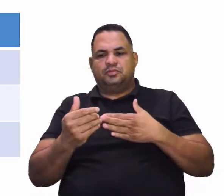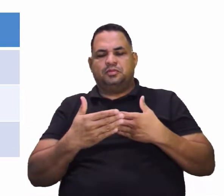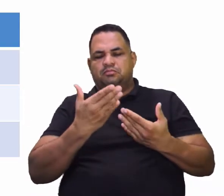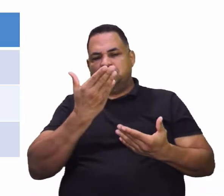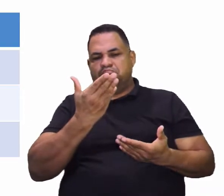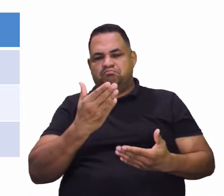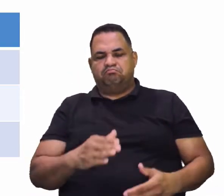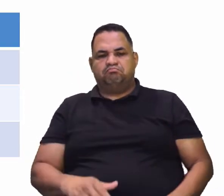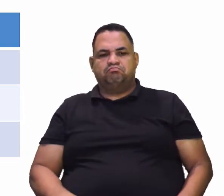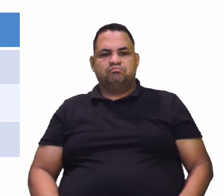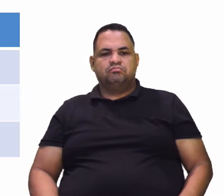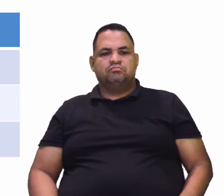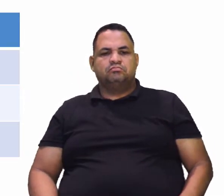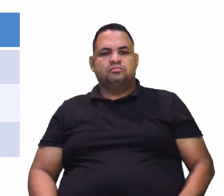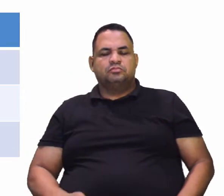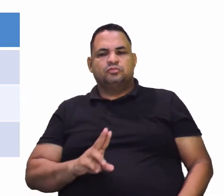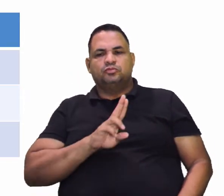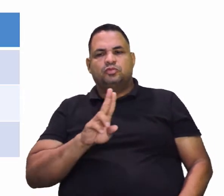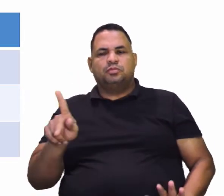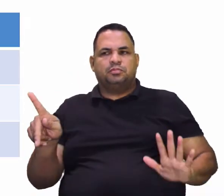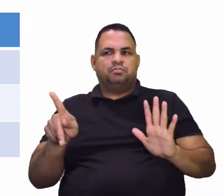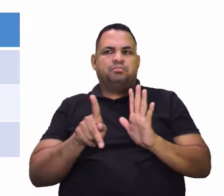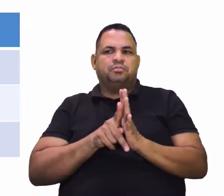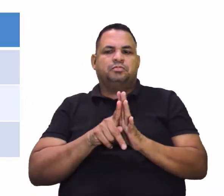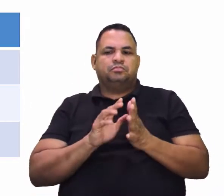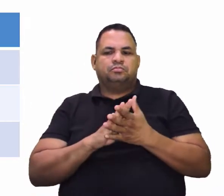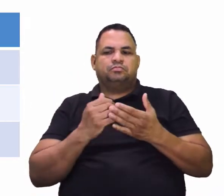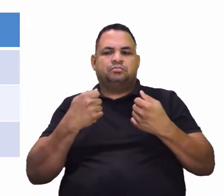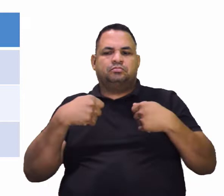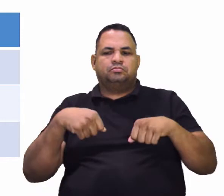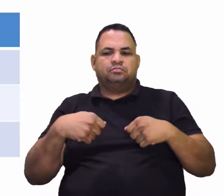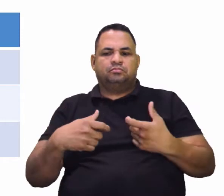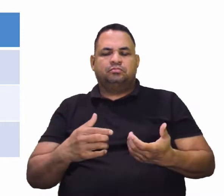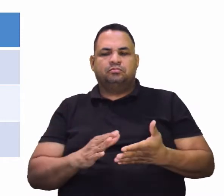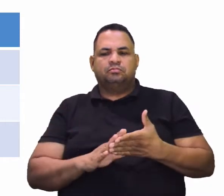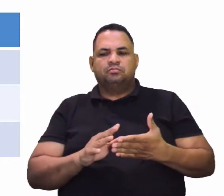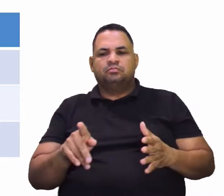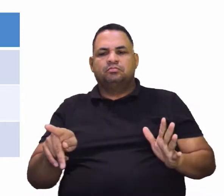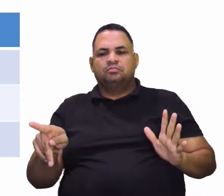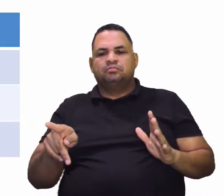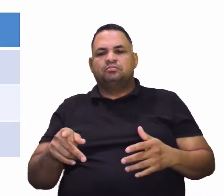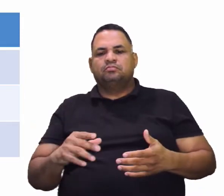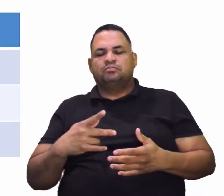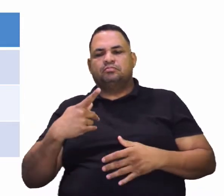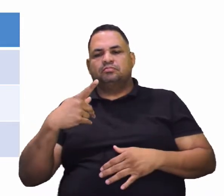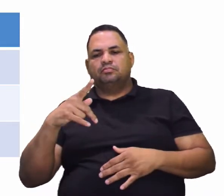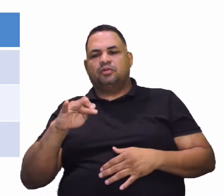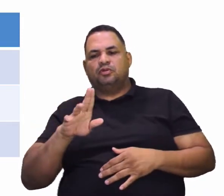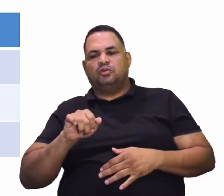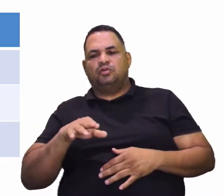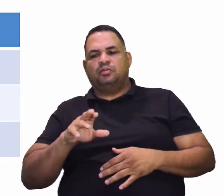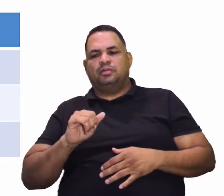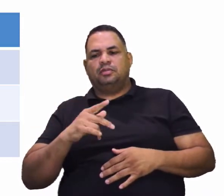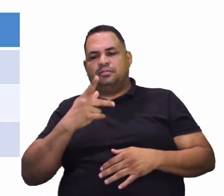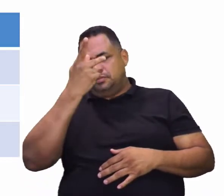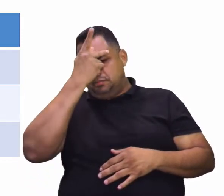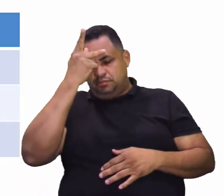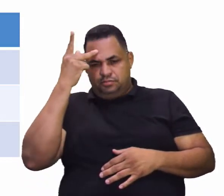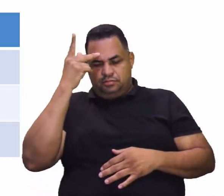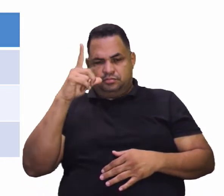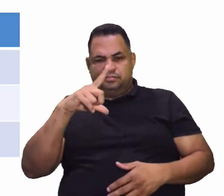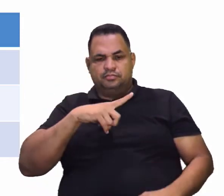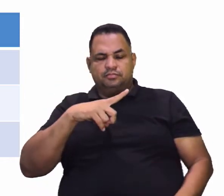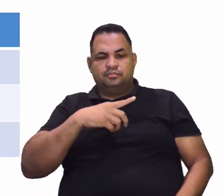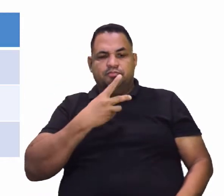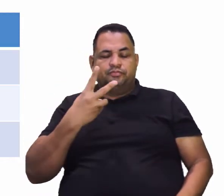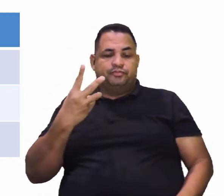coisa aqui, nome próprio, pode ser pronome pessoal. Depois do sujeito vem to be, que são